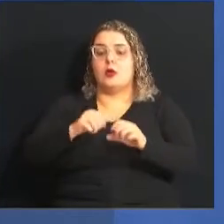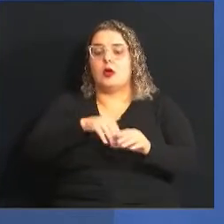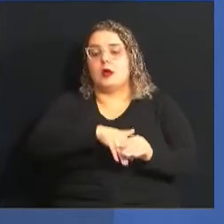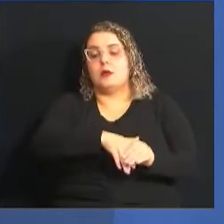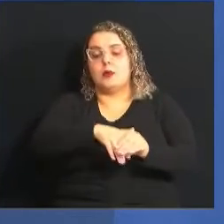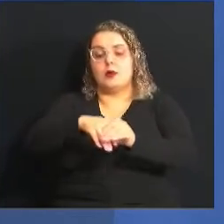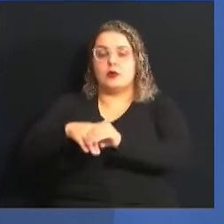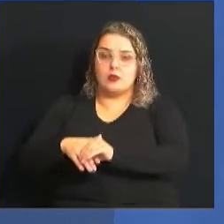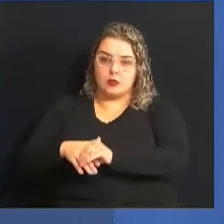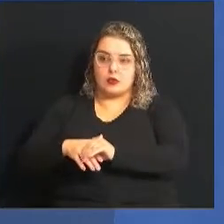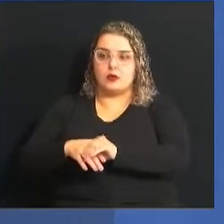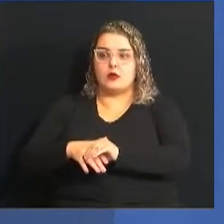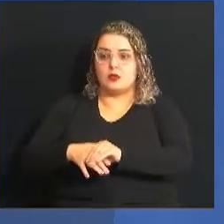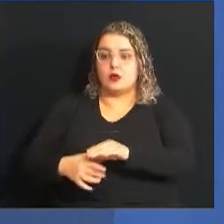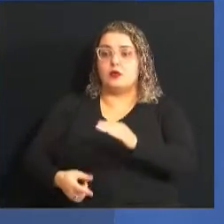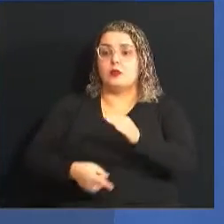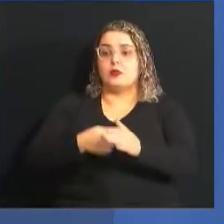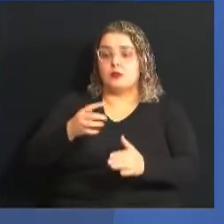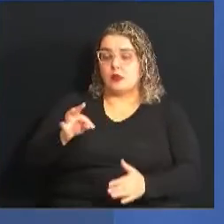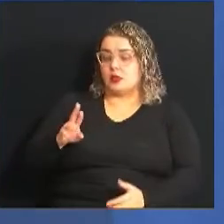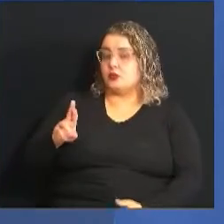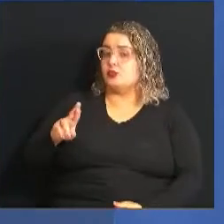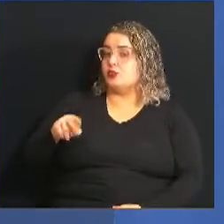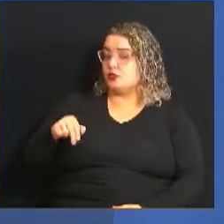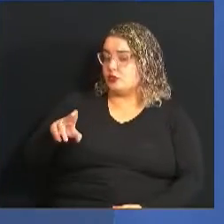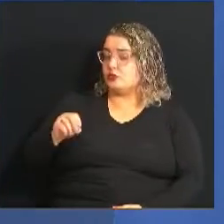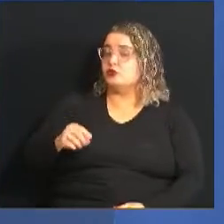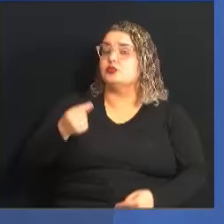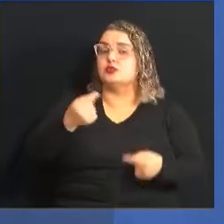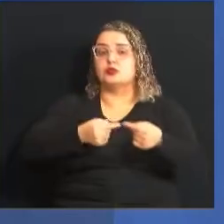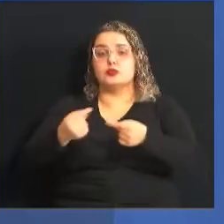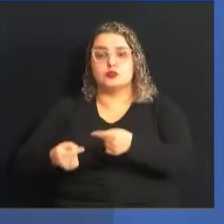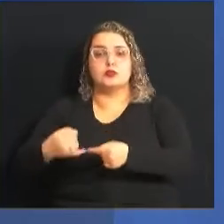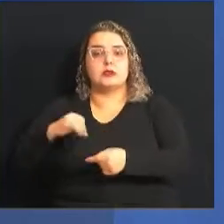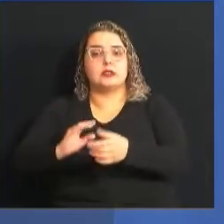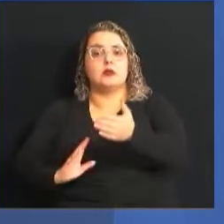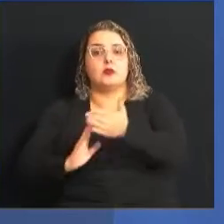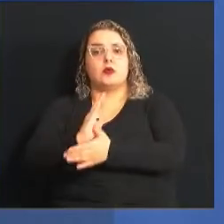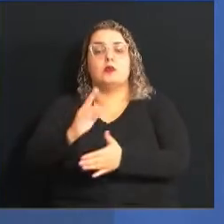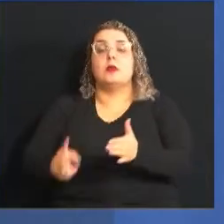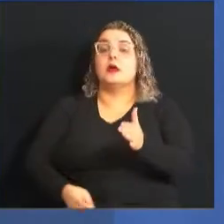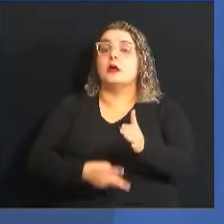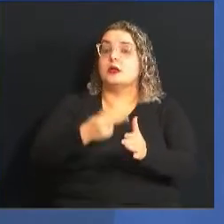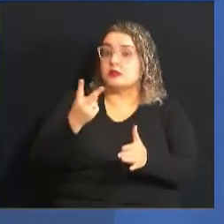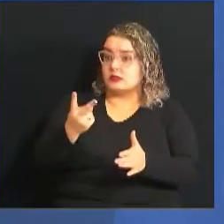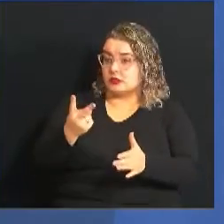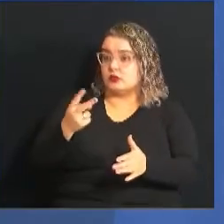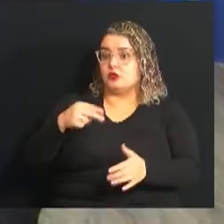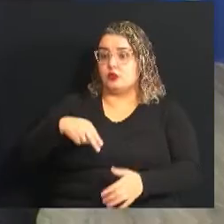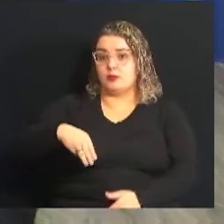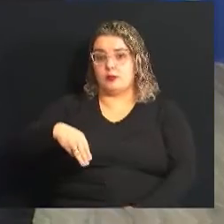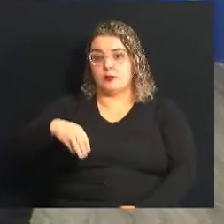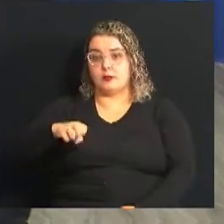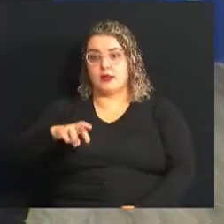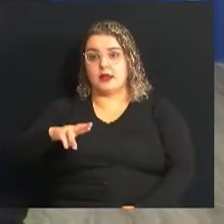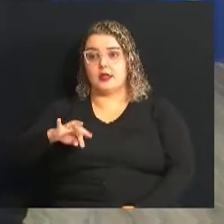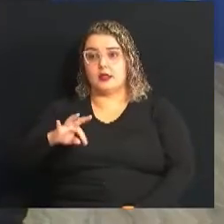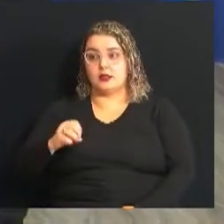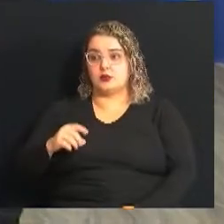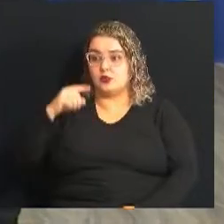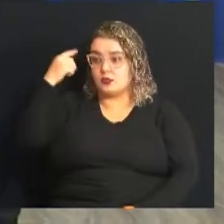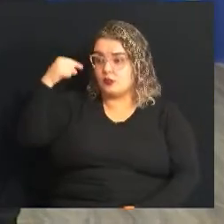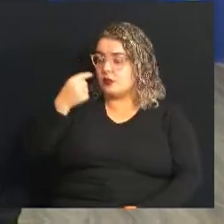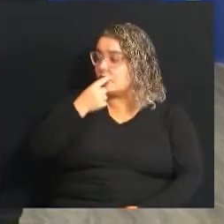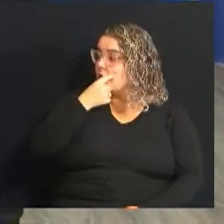Vão passar por um primeiro turno de discussão e, se aprovadas, passam ainda pela discussão do mérito. Minabril, a gente